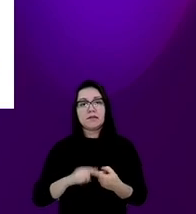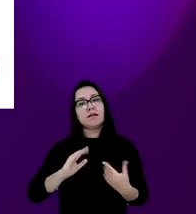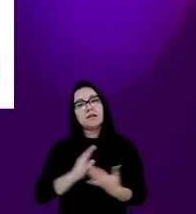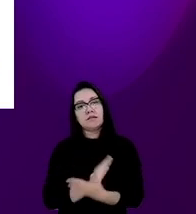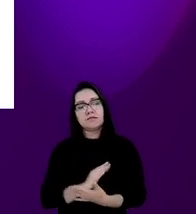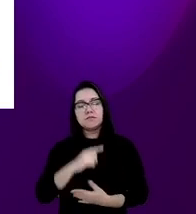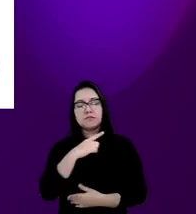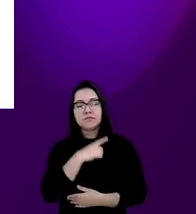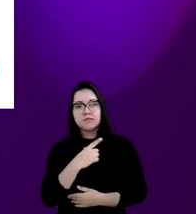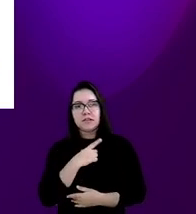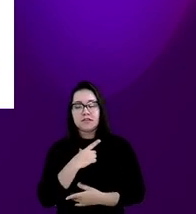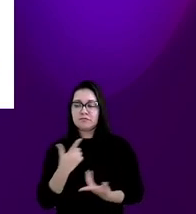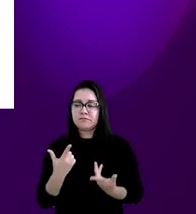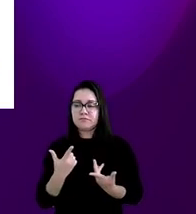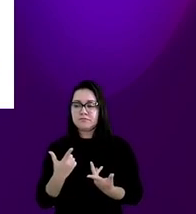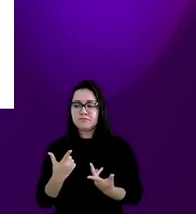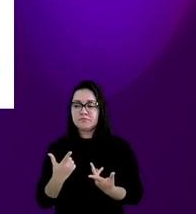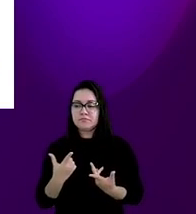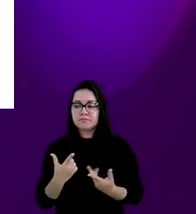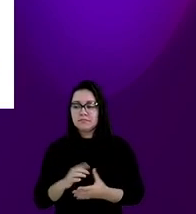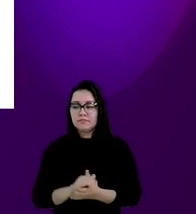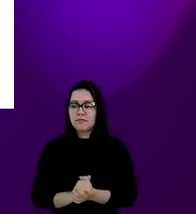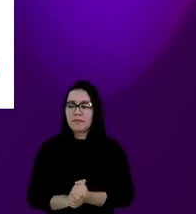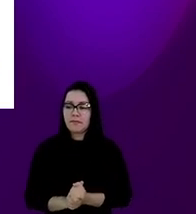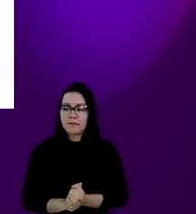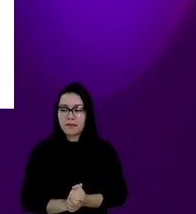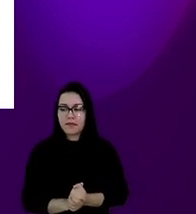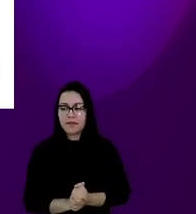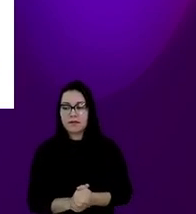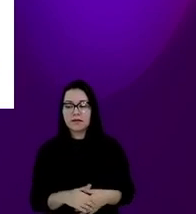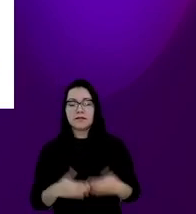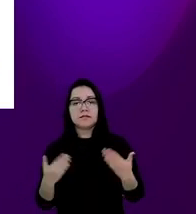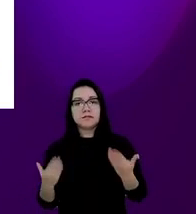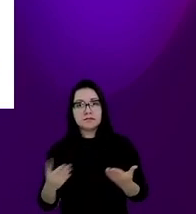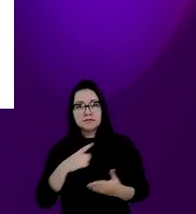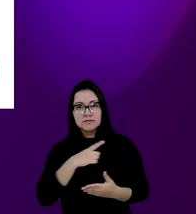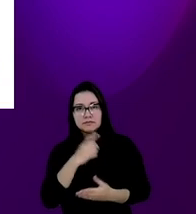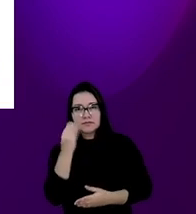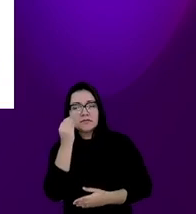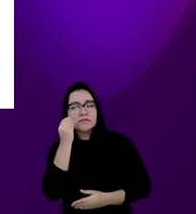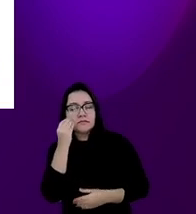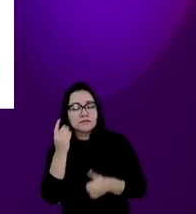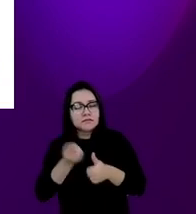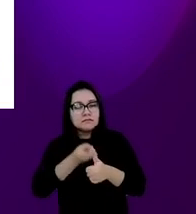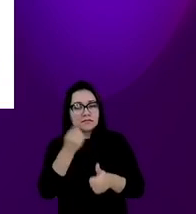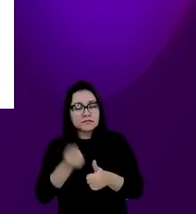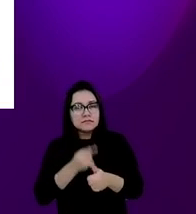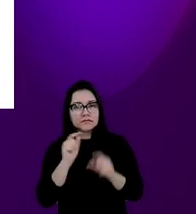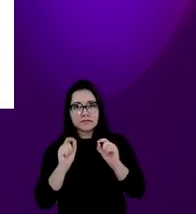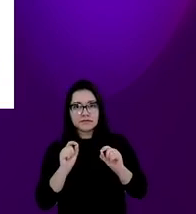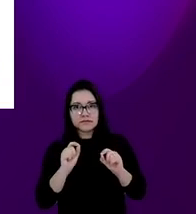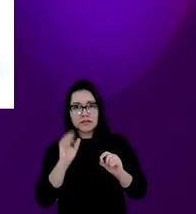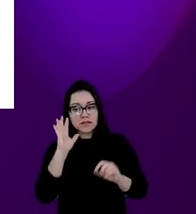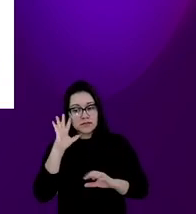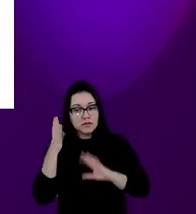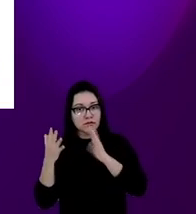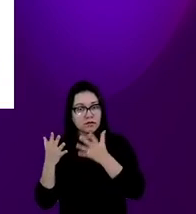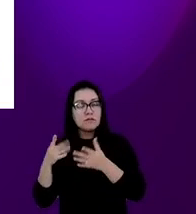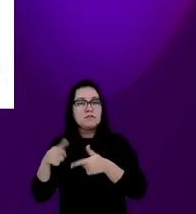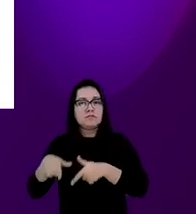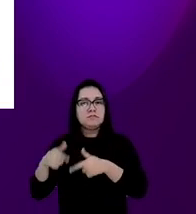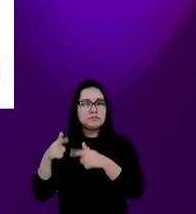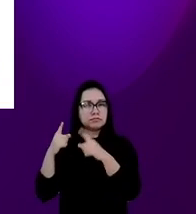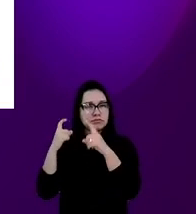deterioração de uma função orgânica. Então, você tenta, primeiro, resolver essas complicações